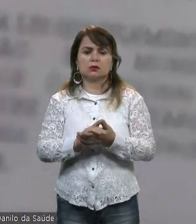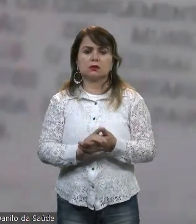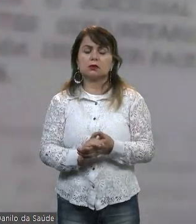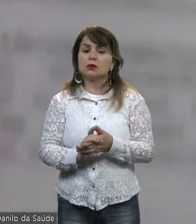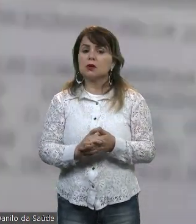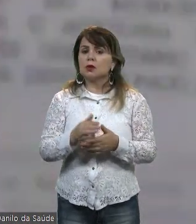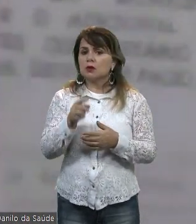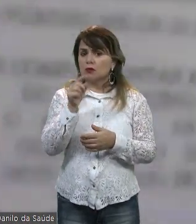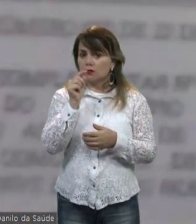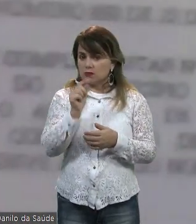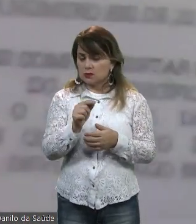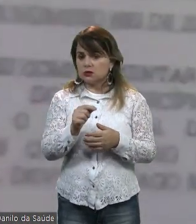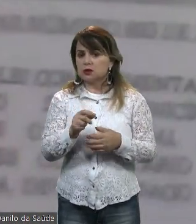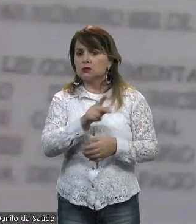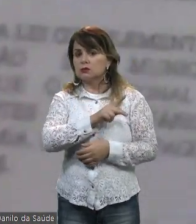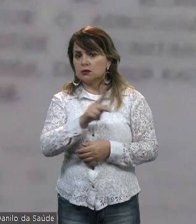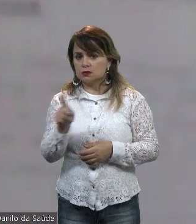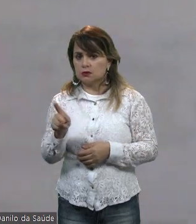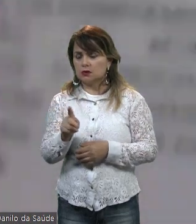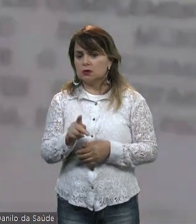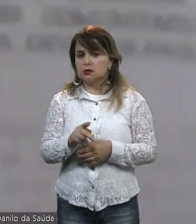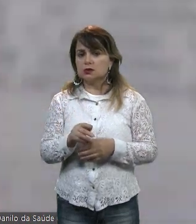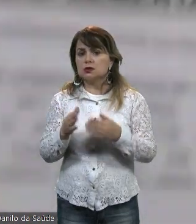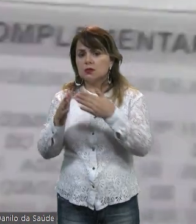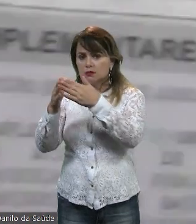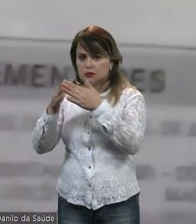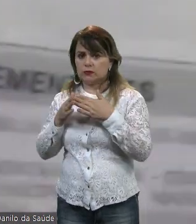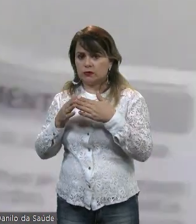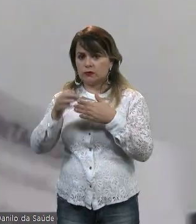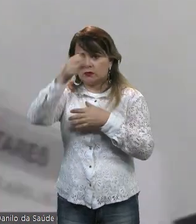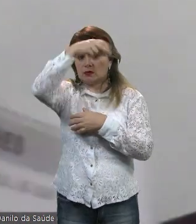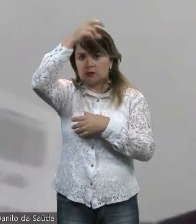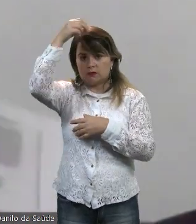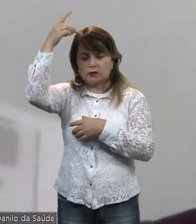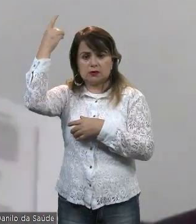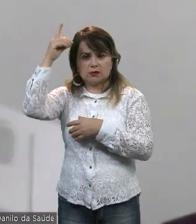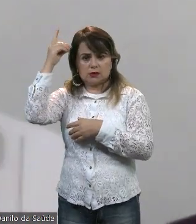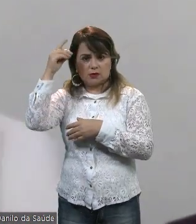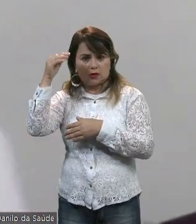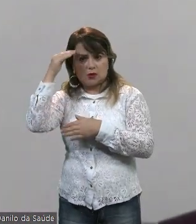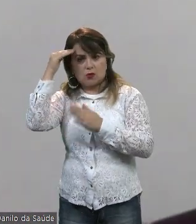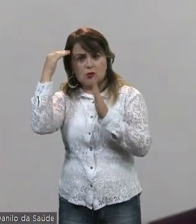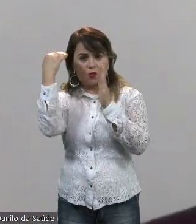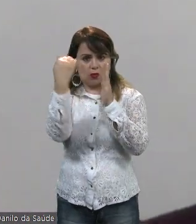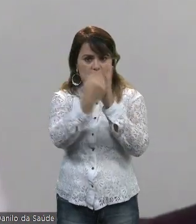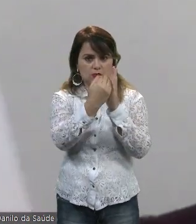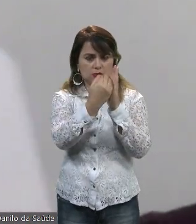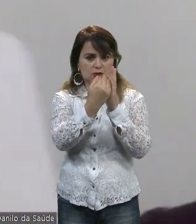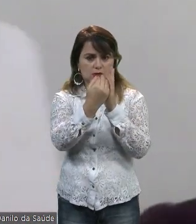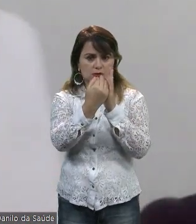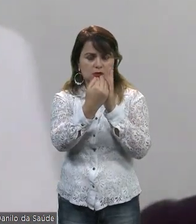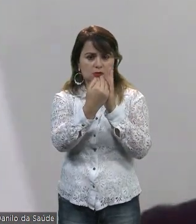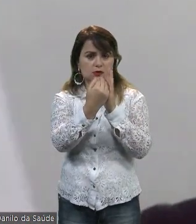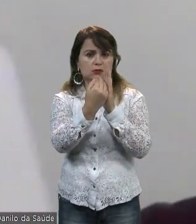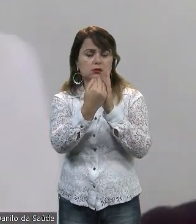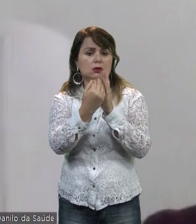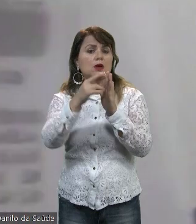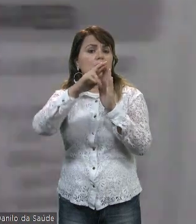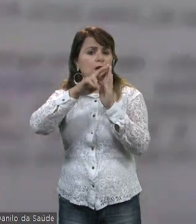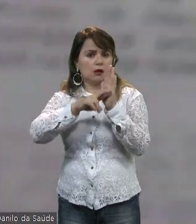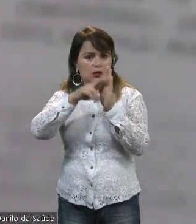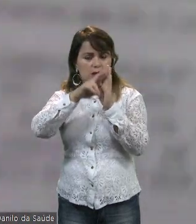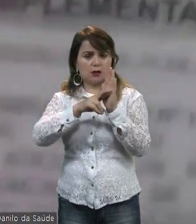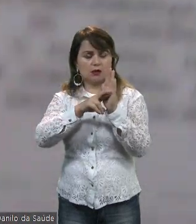mais uma vez encarecidamente que o prefeito honre de fato as palavras, que diz que respeita e valoriza